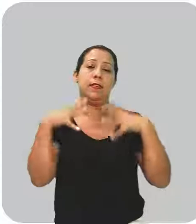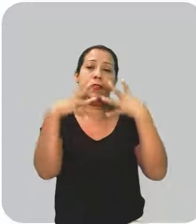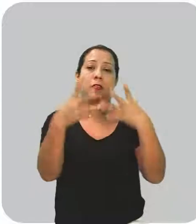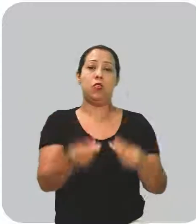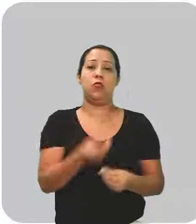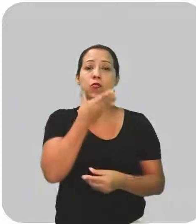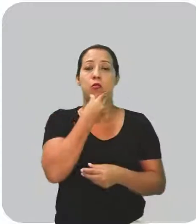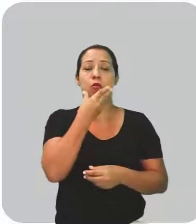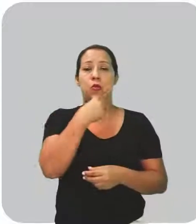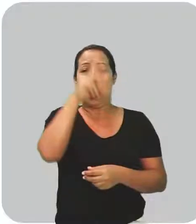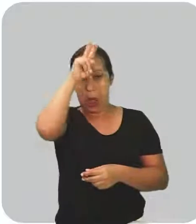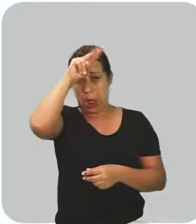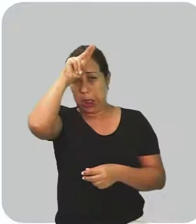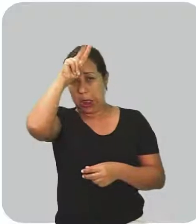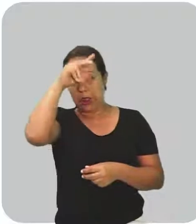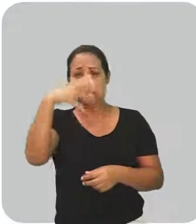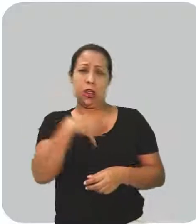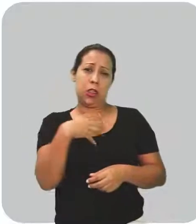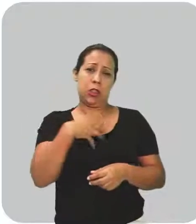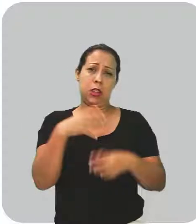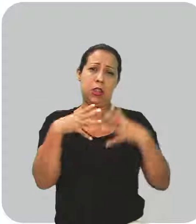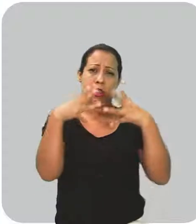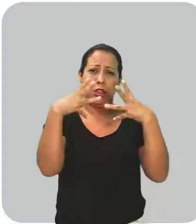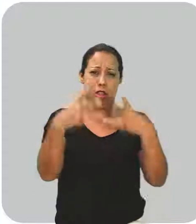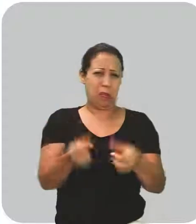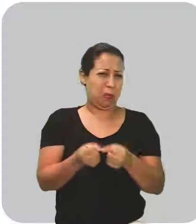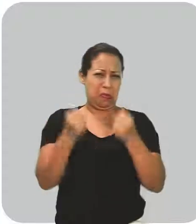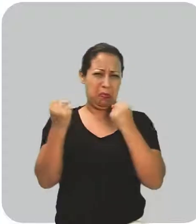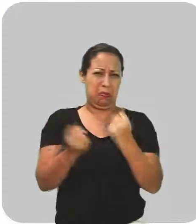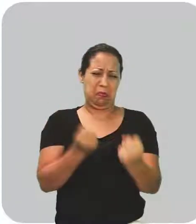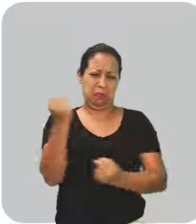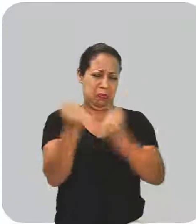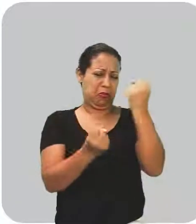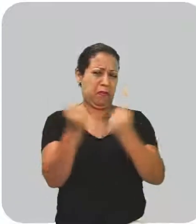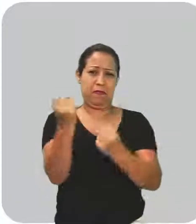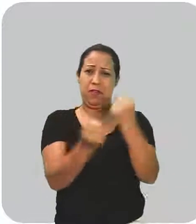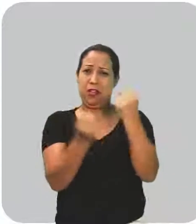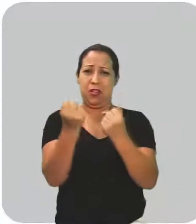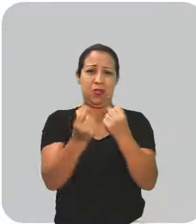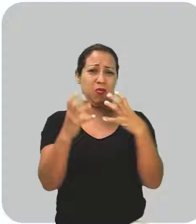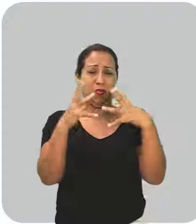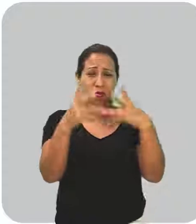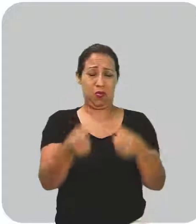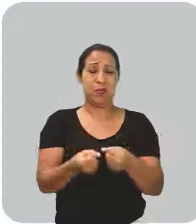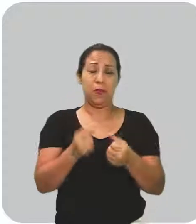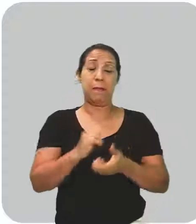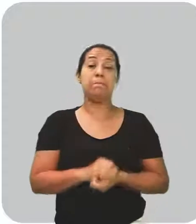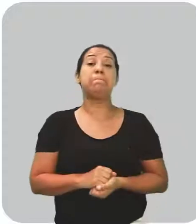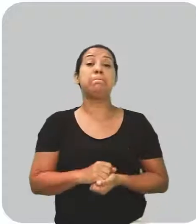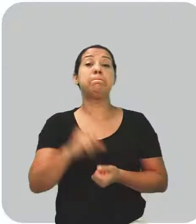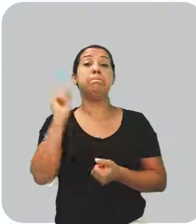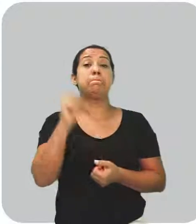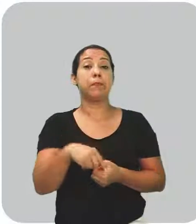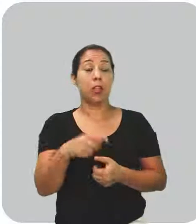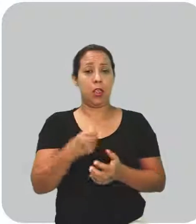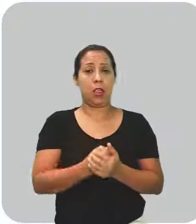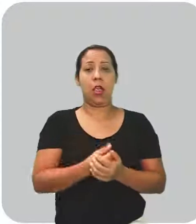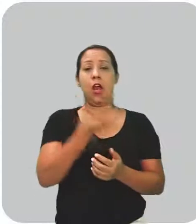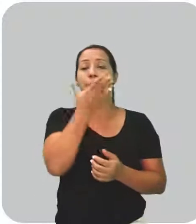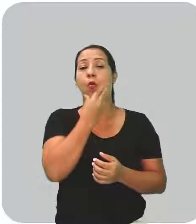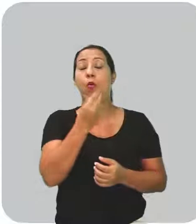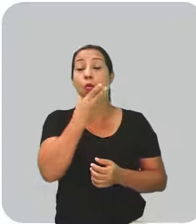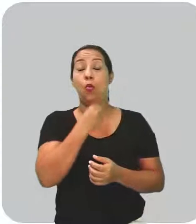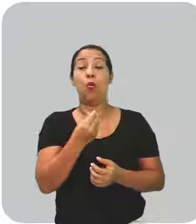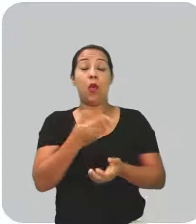sente que pode fazer tudo ao volante de um automóvel. Nestes casos, o condutor costuma dirigir